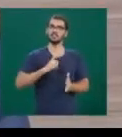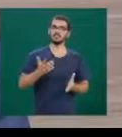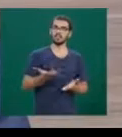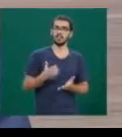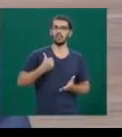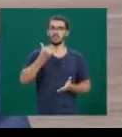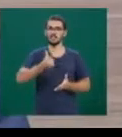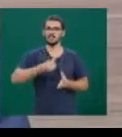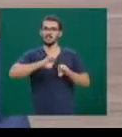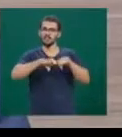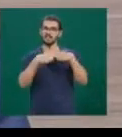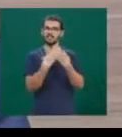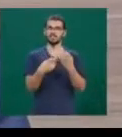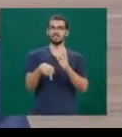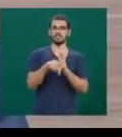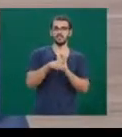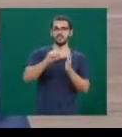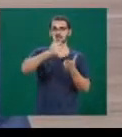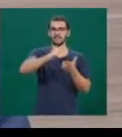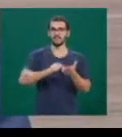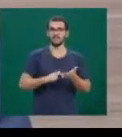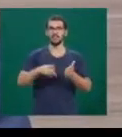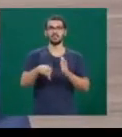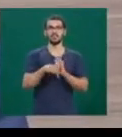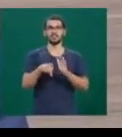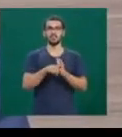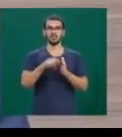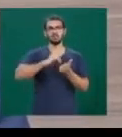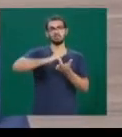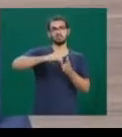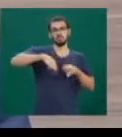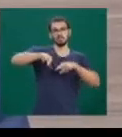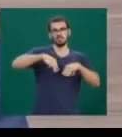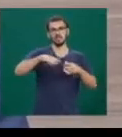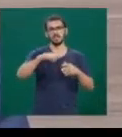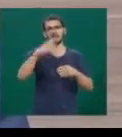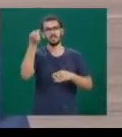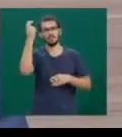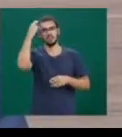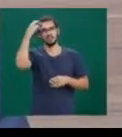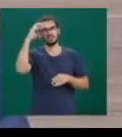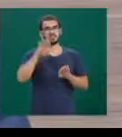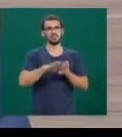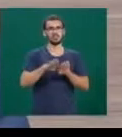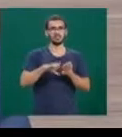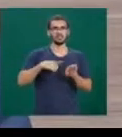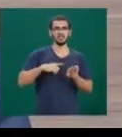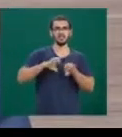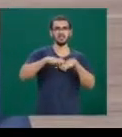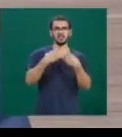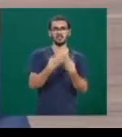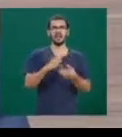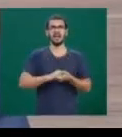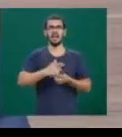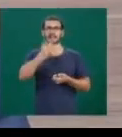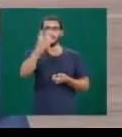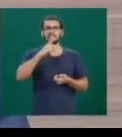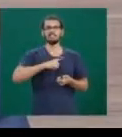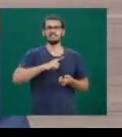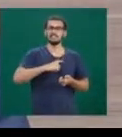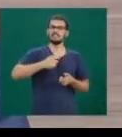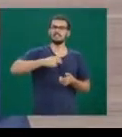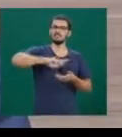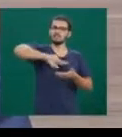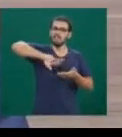realizado pelo Ministério da Cultura e também pelo Circuito Cultural. Vários autores de renome nacional e internacional virão para o Circuito Mineiro